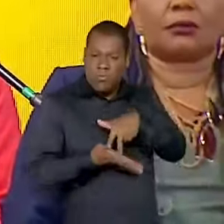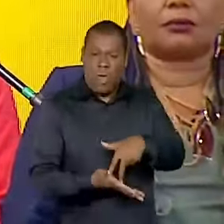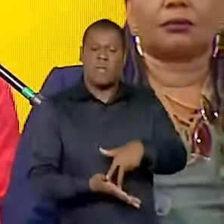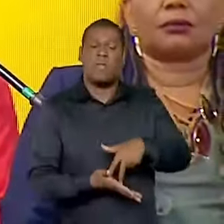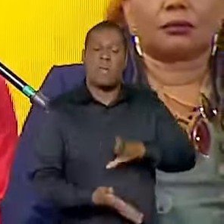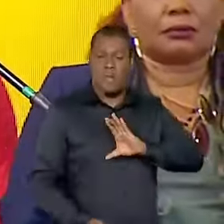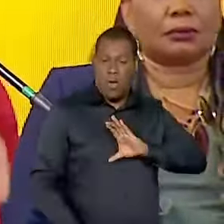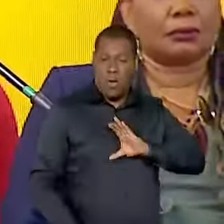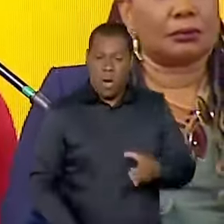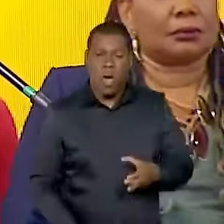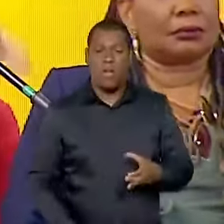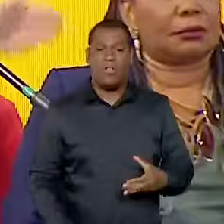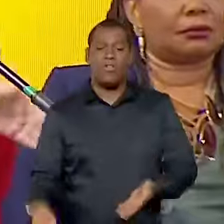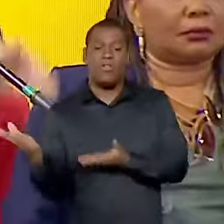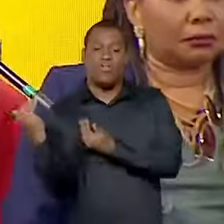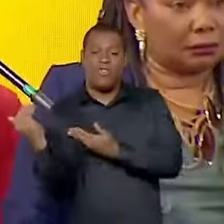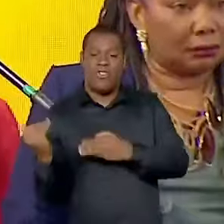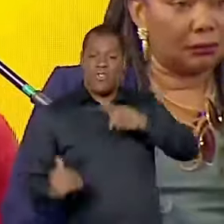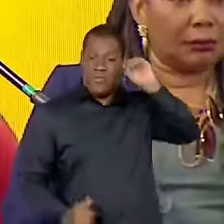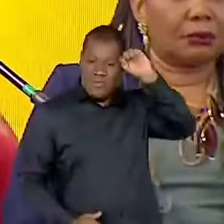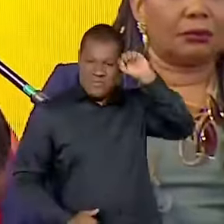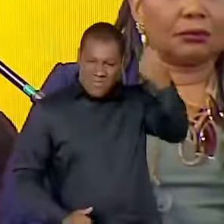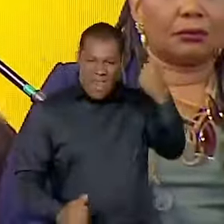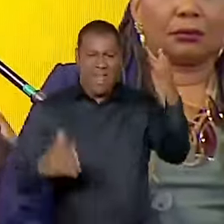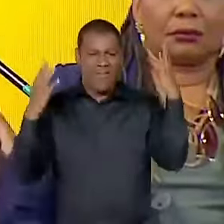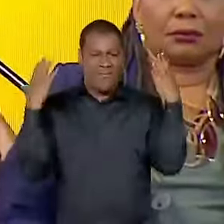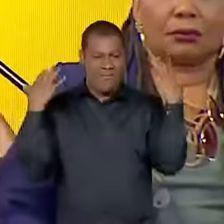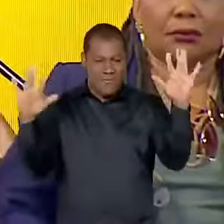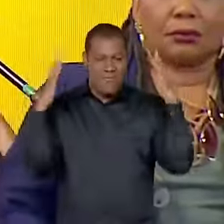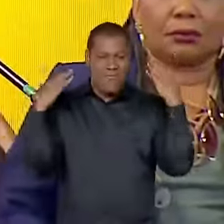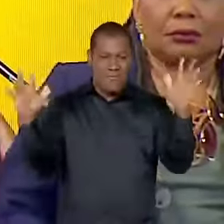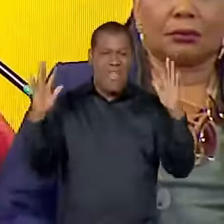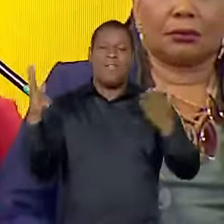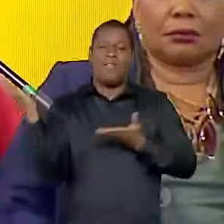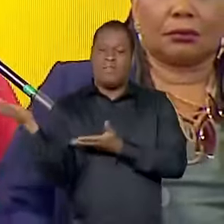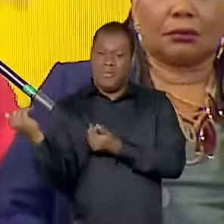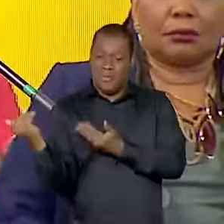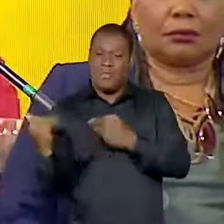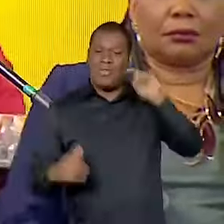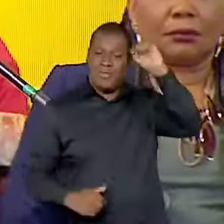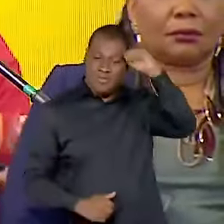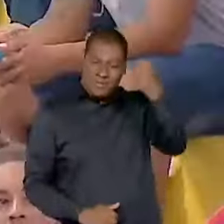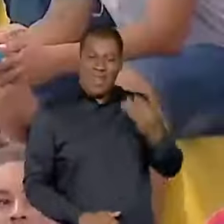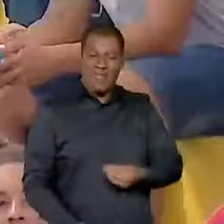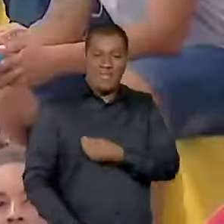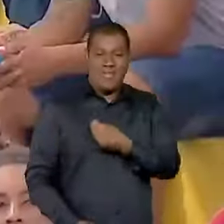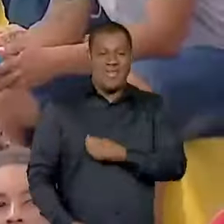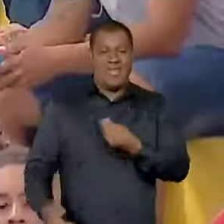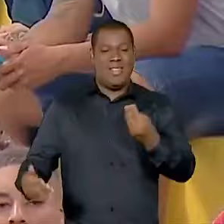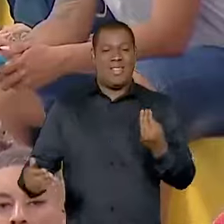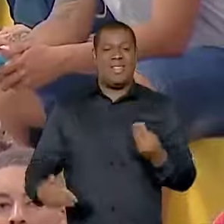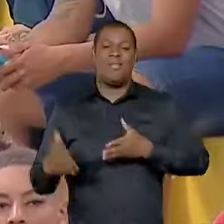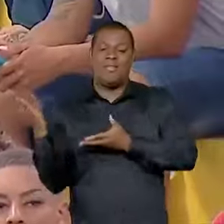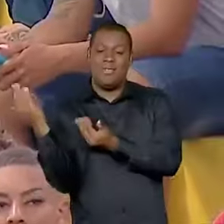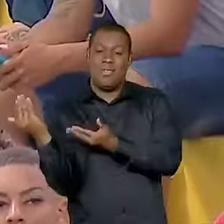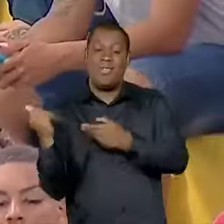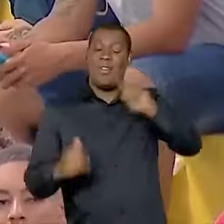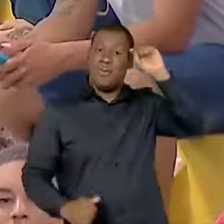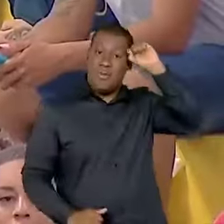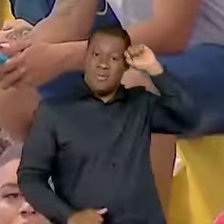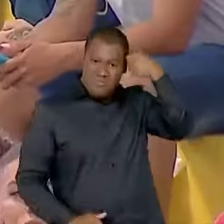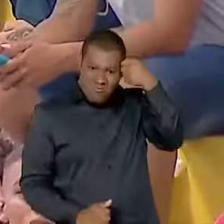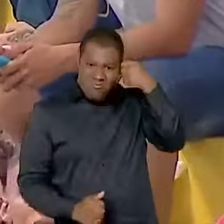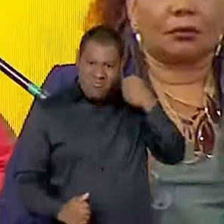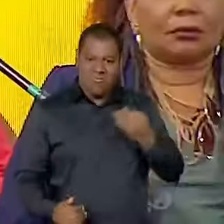de coragem. Juventude negra, viva! Juventude negra, viva! Juventude